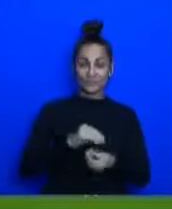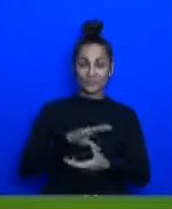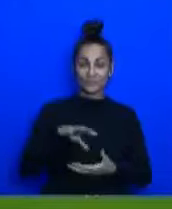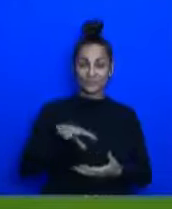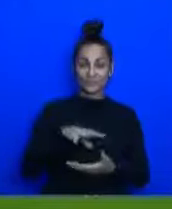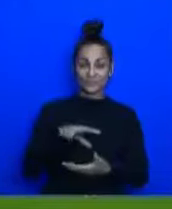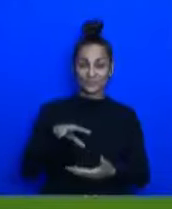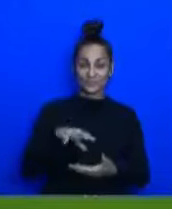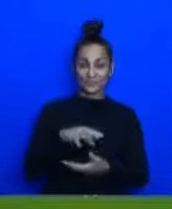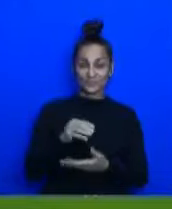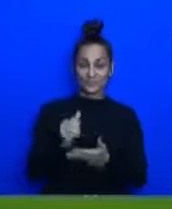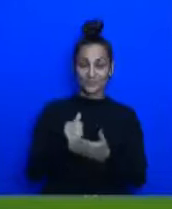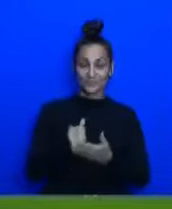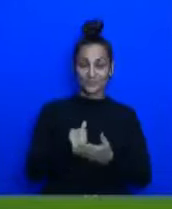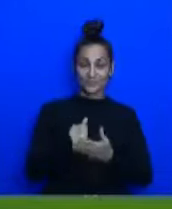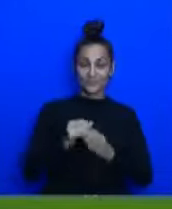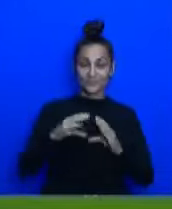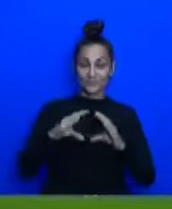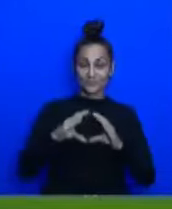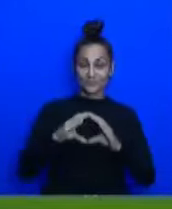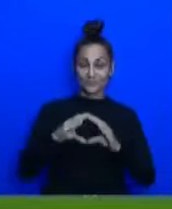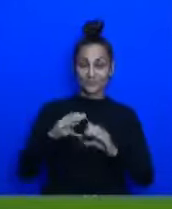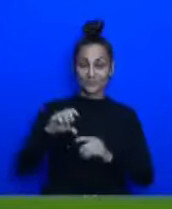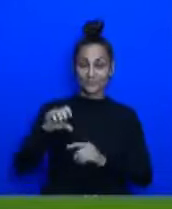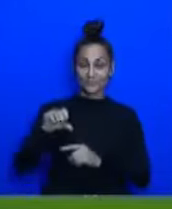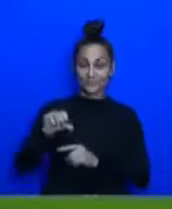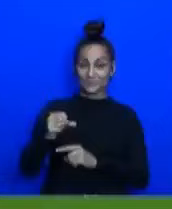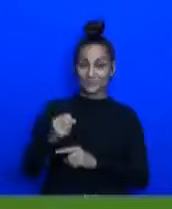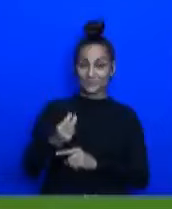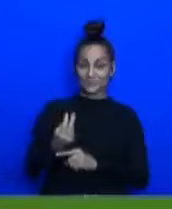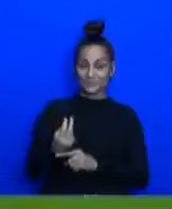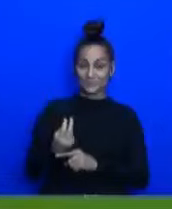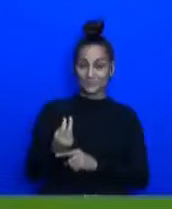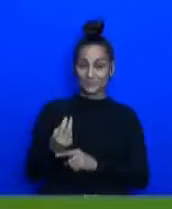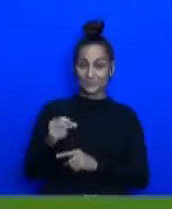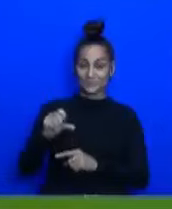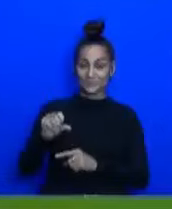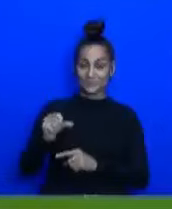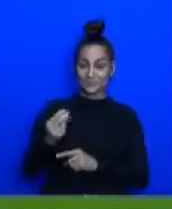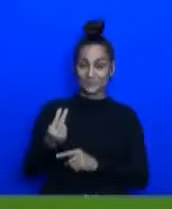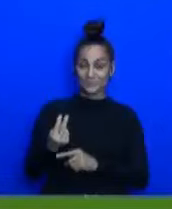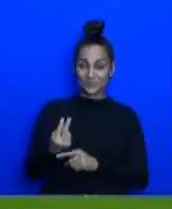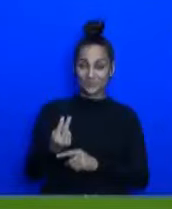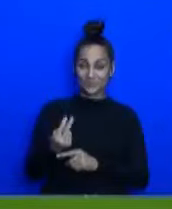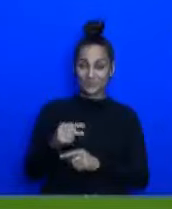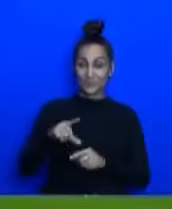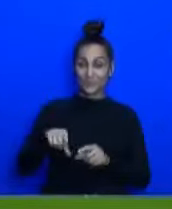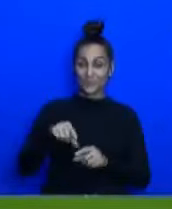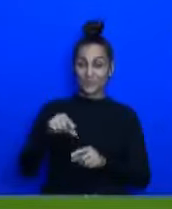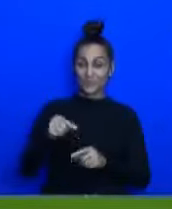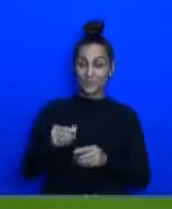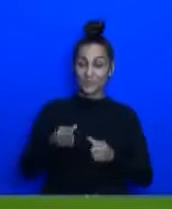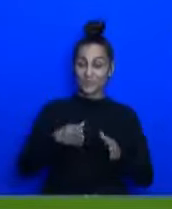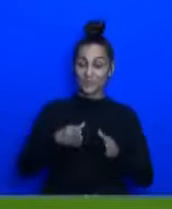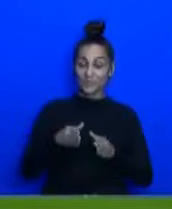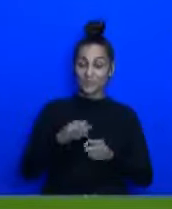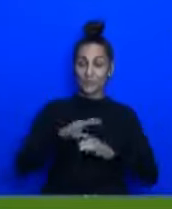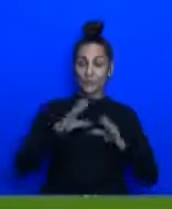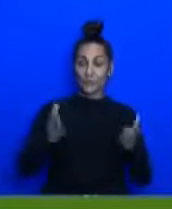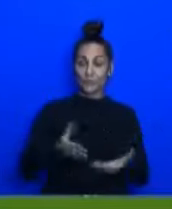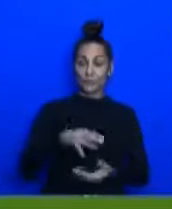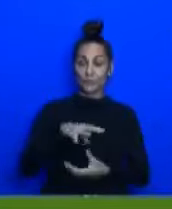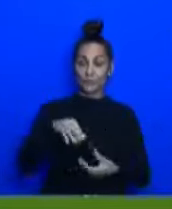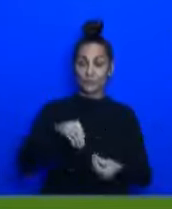girando. Sorteando a dezena de número 92. 92 foi sorteado nesse momento. O globo